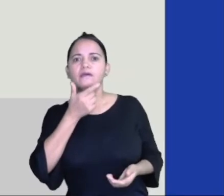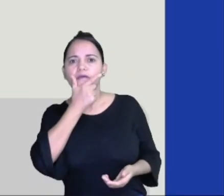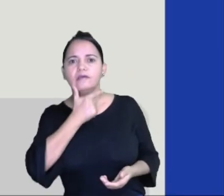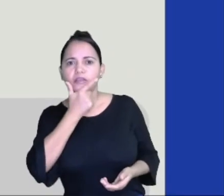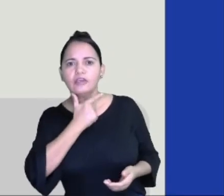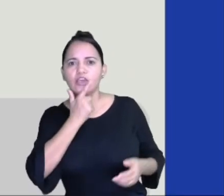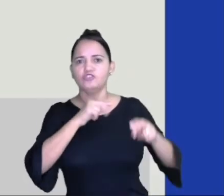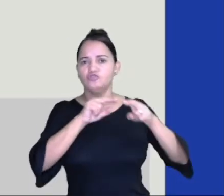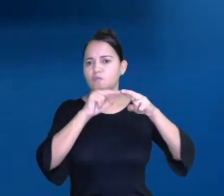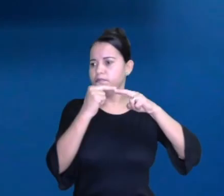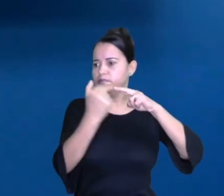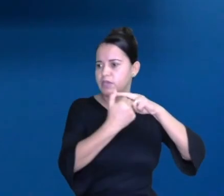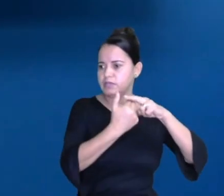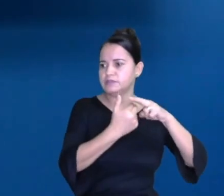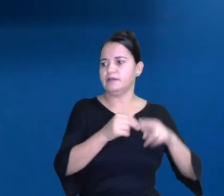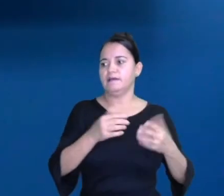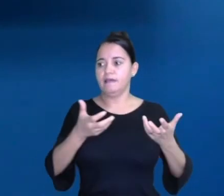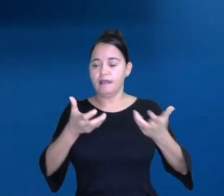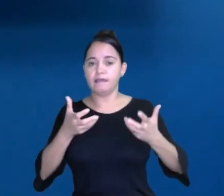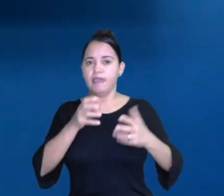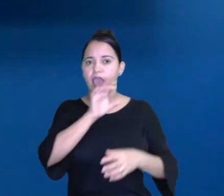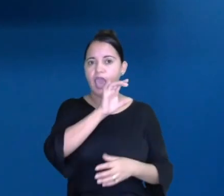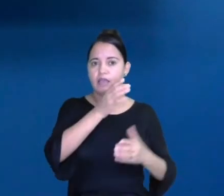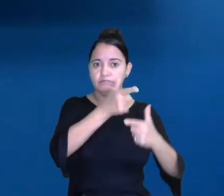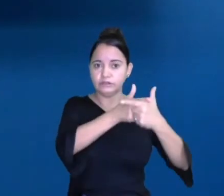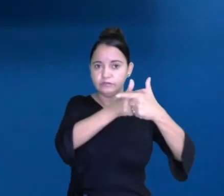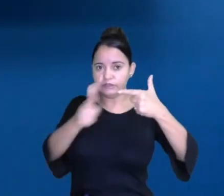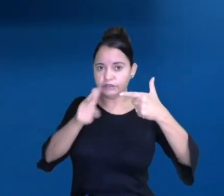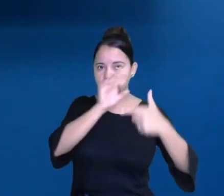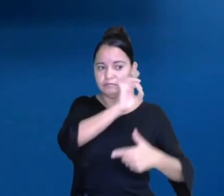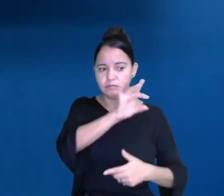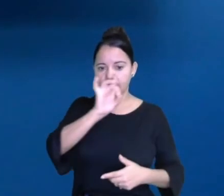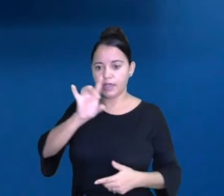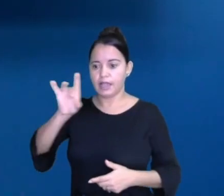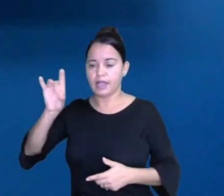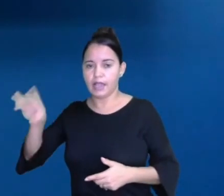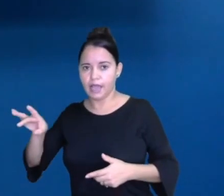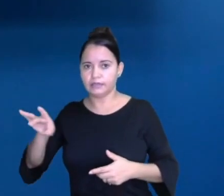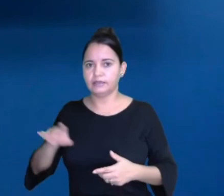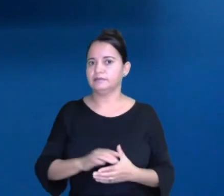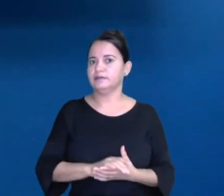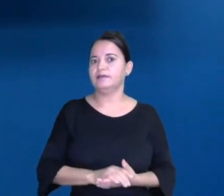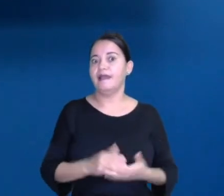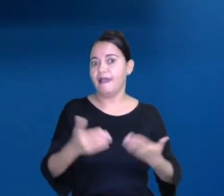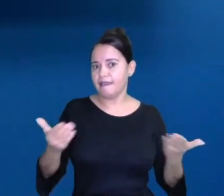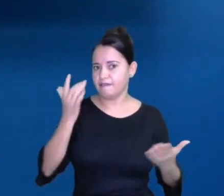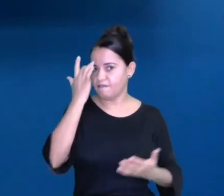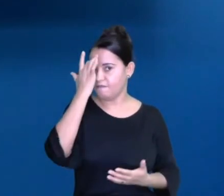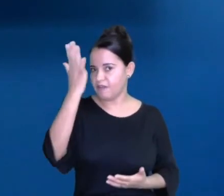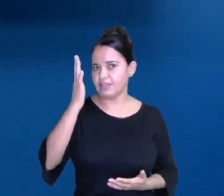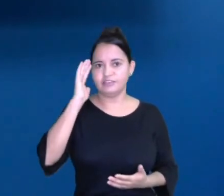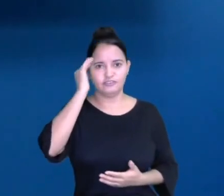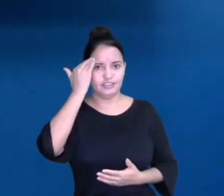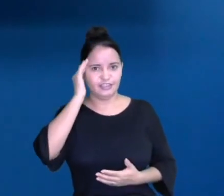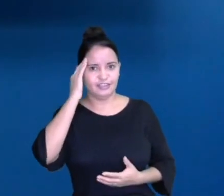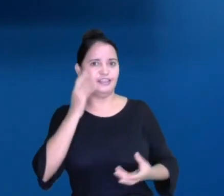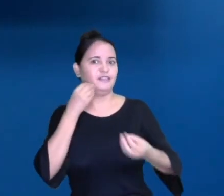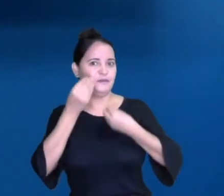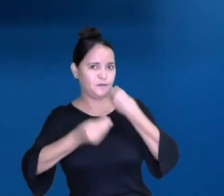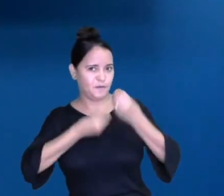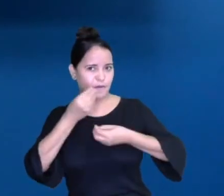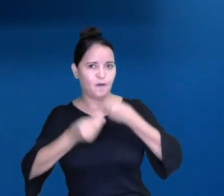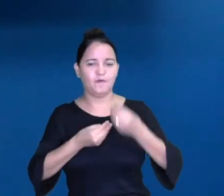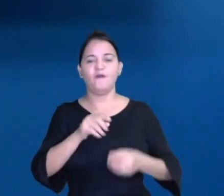cada um. Aí ficou fácil, porque a gente já entendeu, né, como pode ser feito. Eu tenho certeza que você já